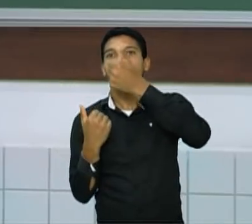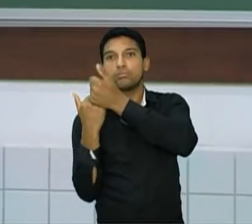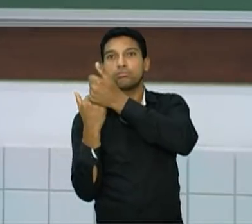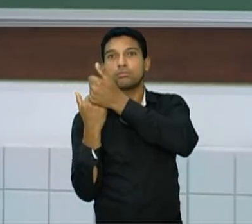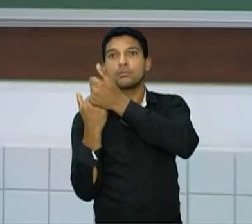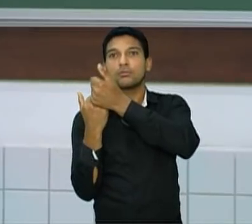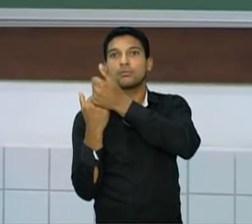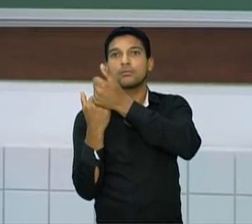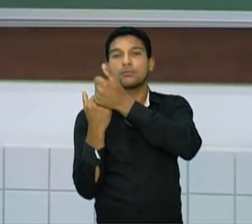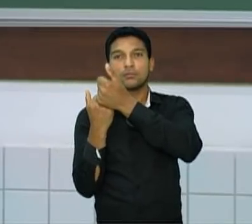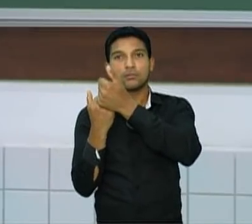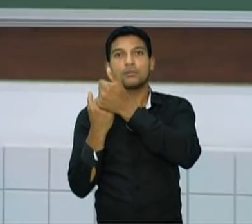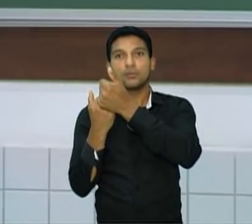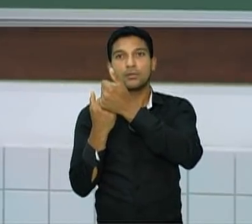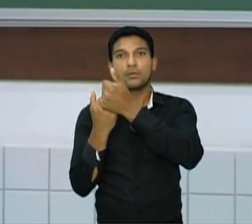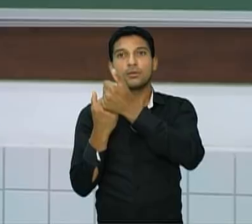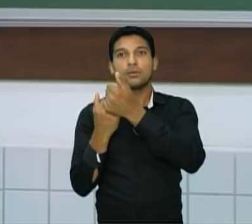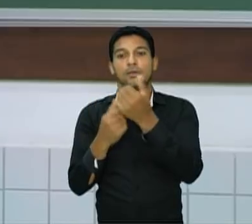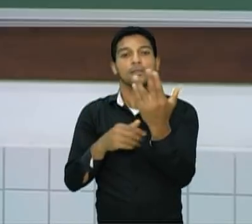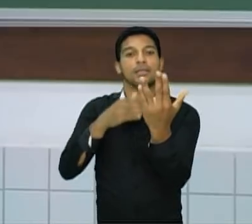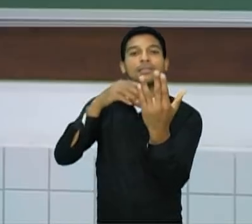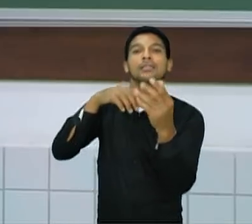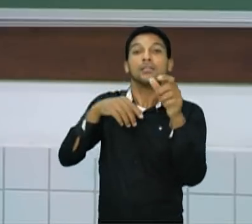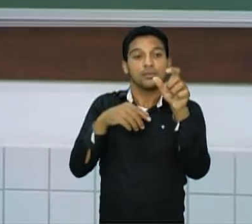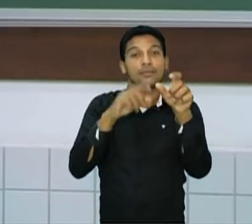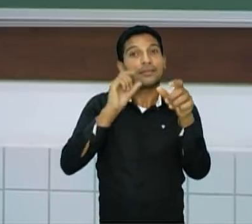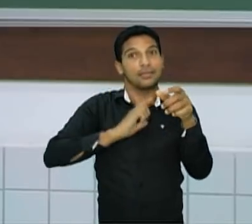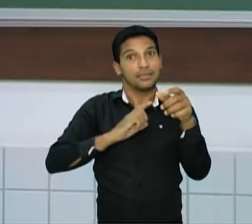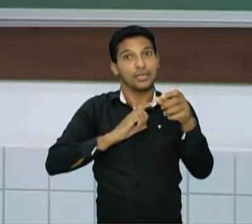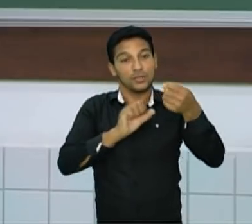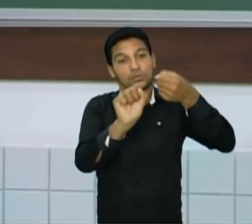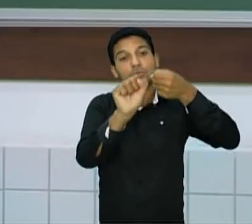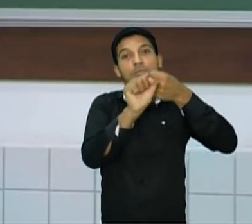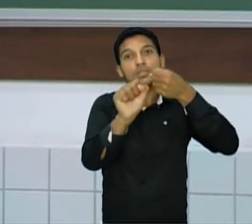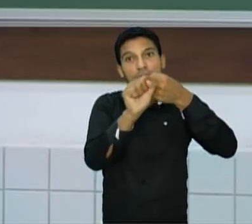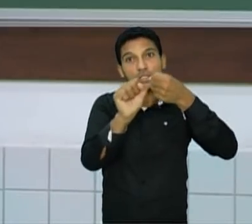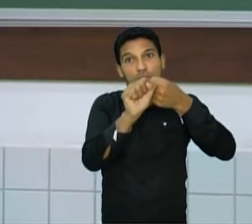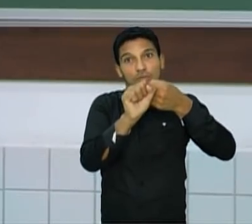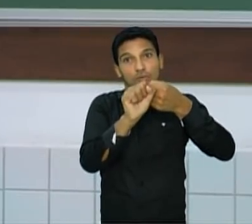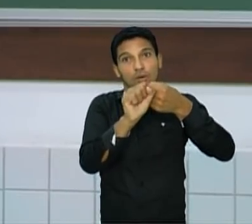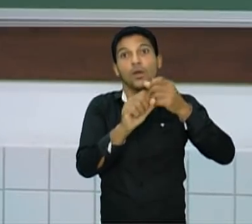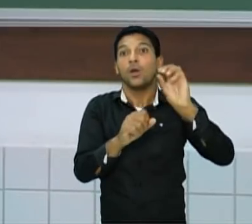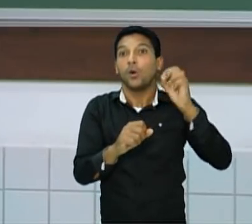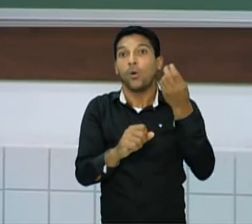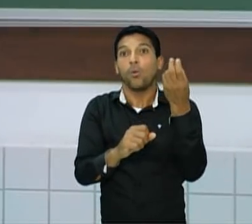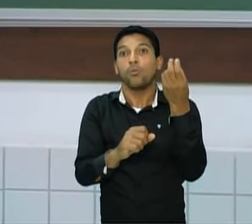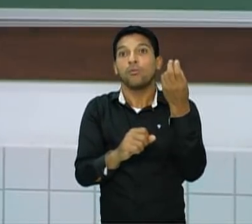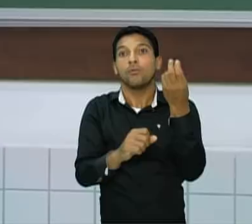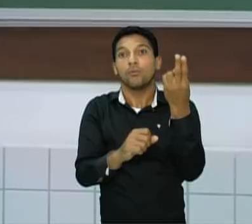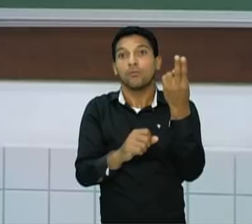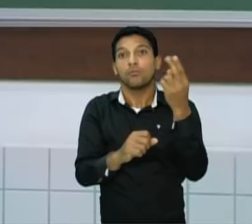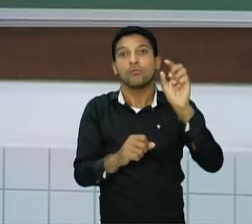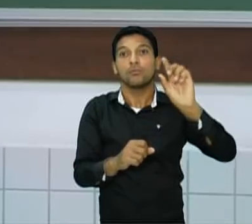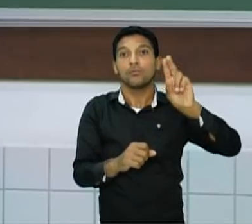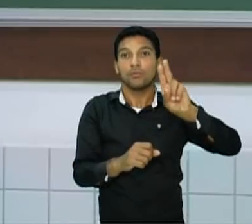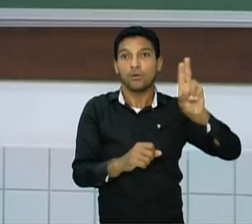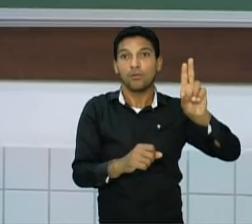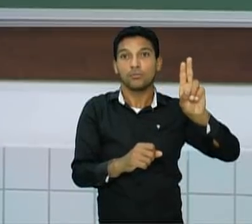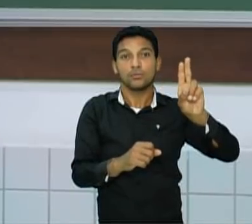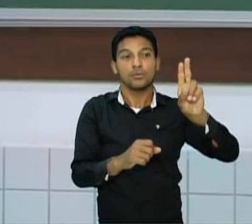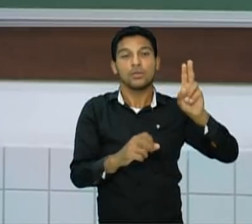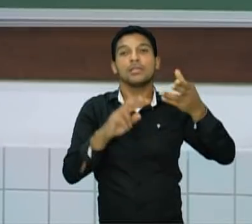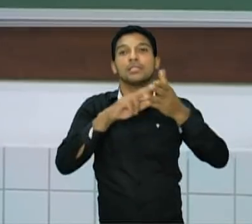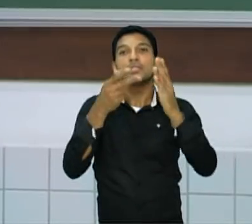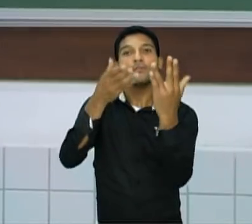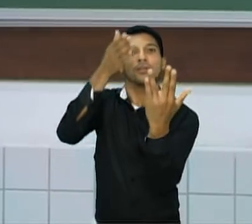substantiva, elas tinham como núcleo um substantivo ou um nome. O que isso quer dizer? Que eu posso substituir por